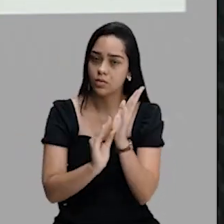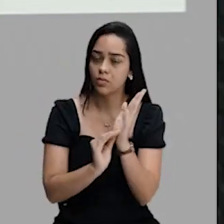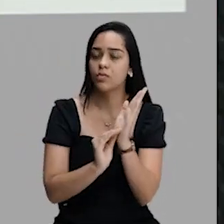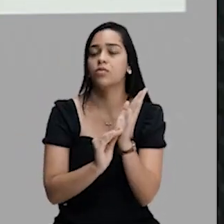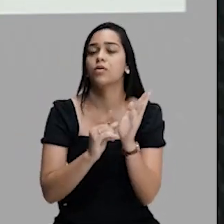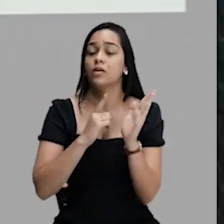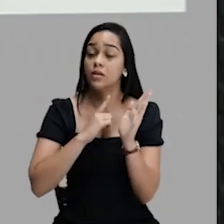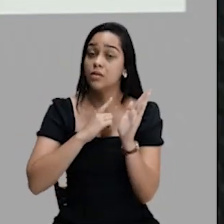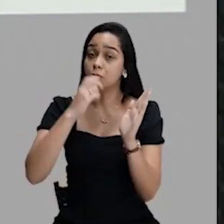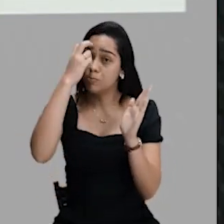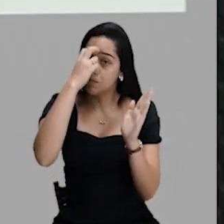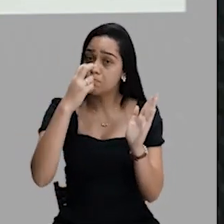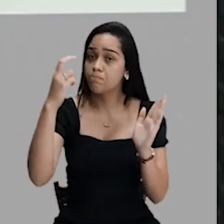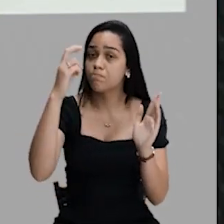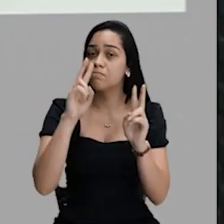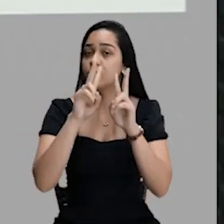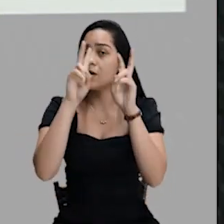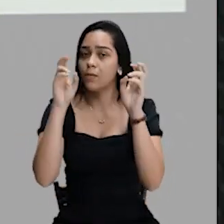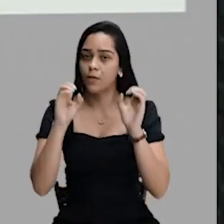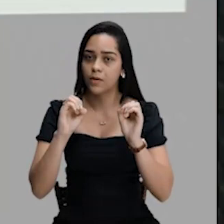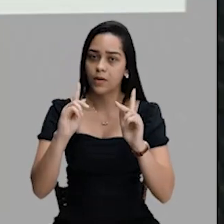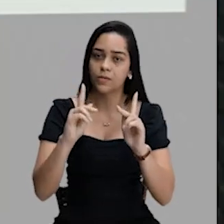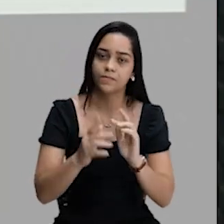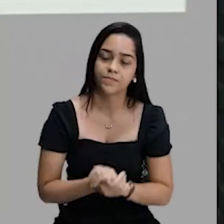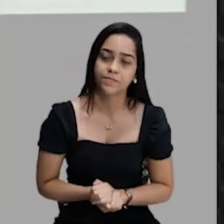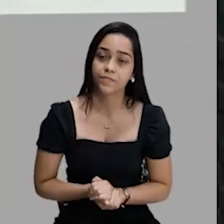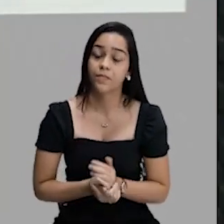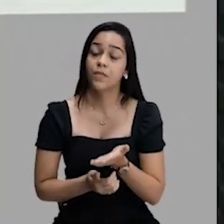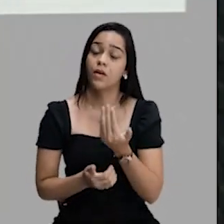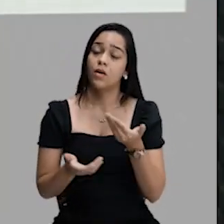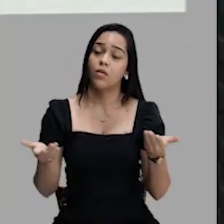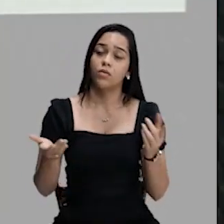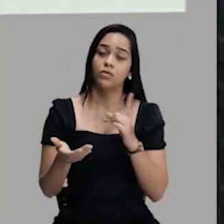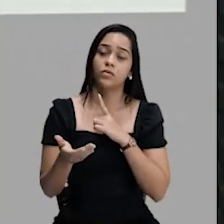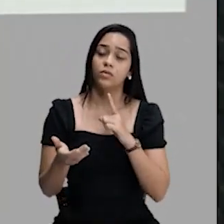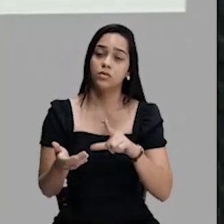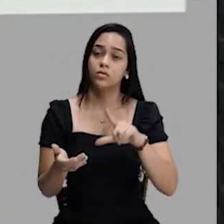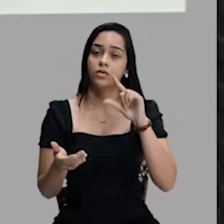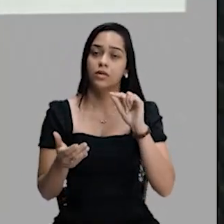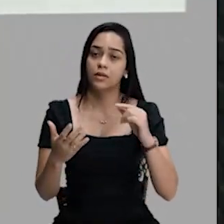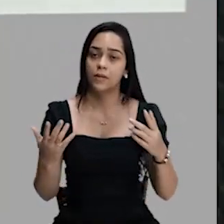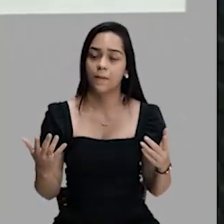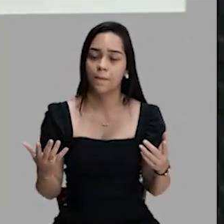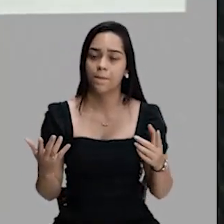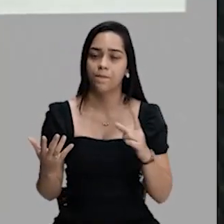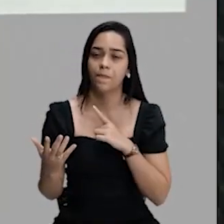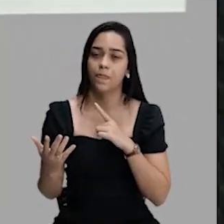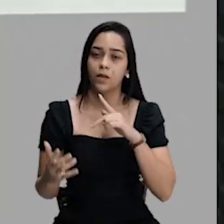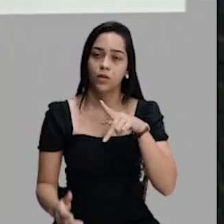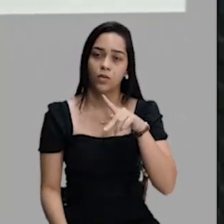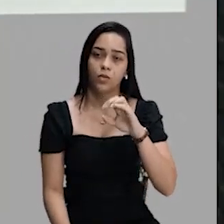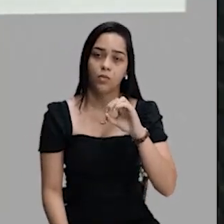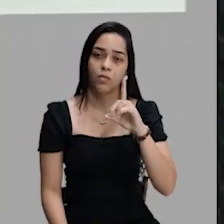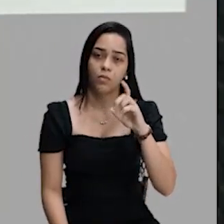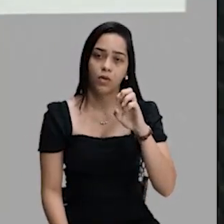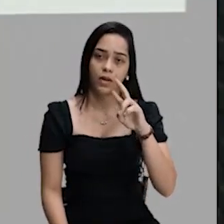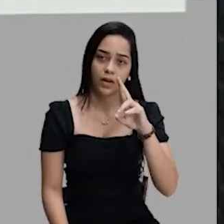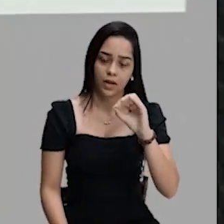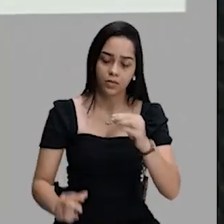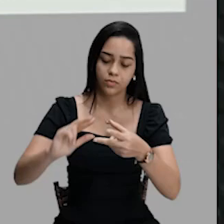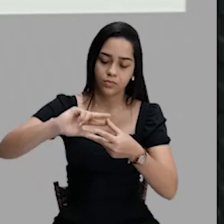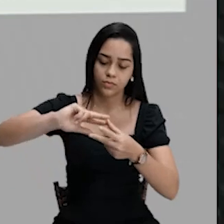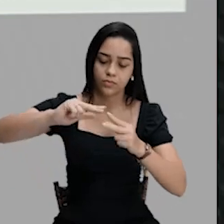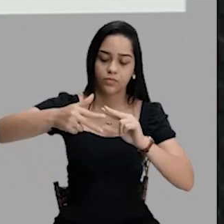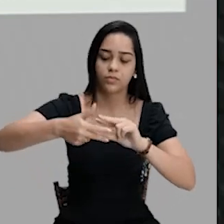ficar craque aí nesse assunto, beleza? Bom, hoje a gente vai falar aqui do poliedro, tá?